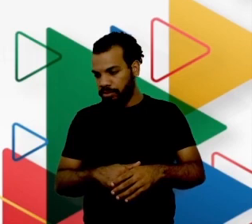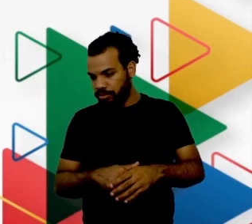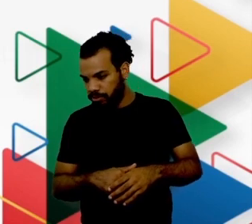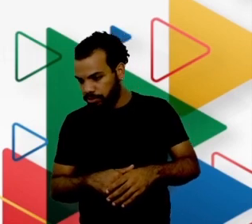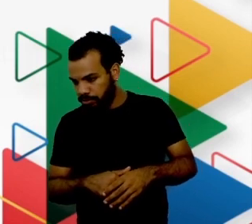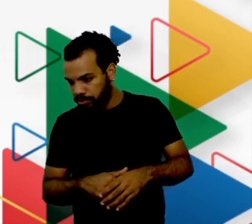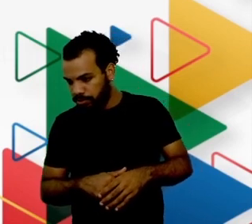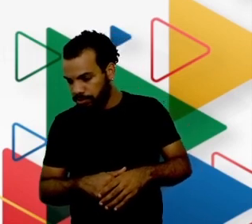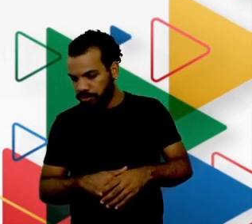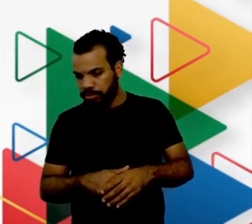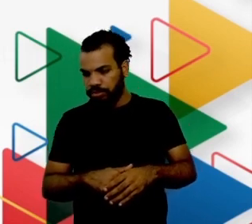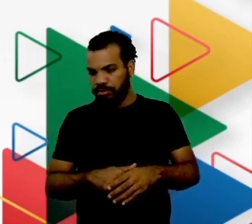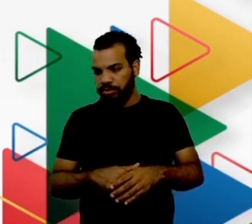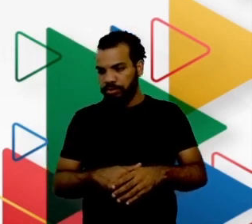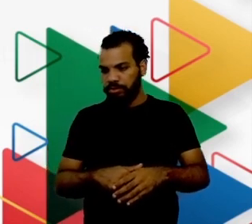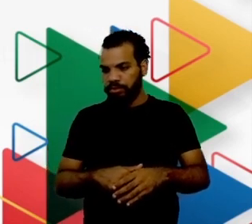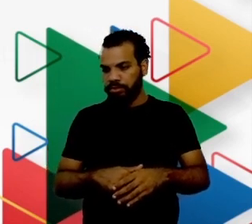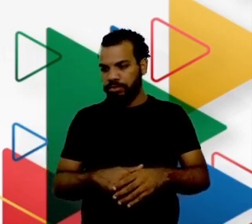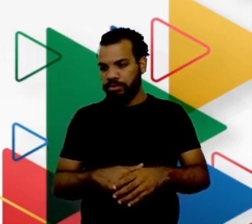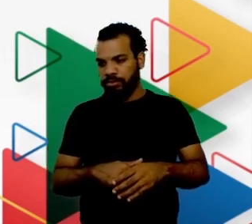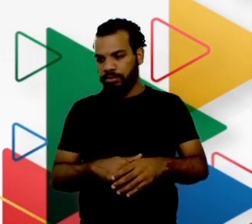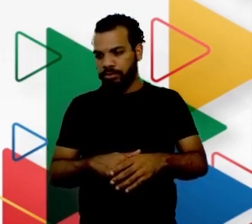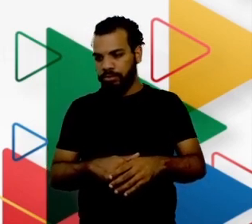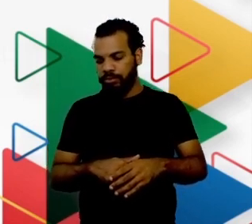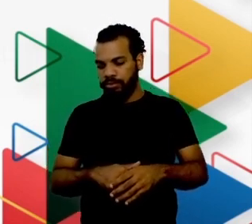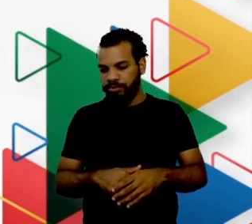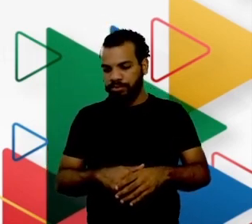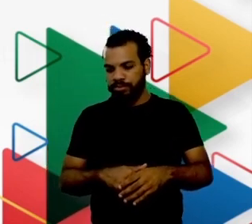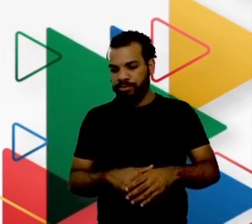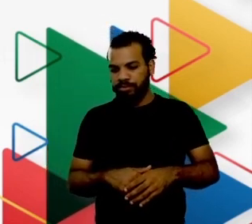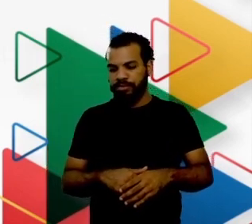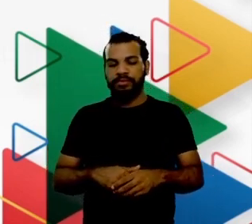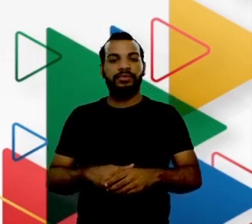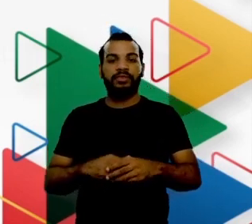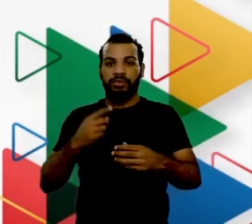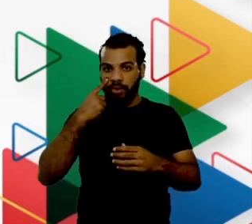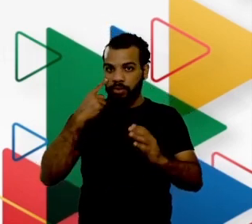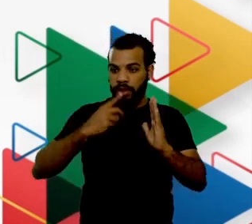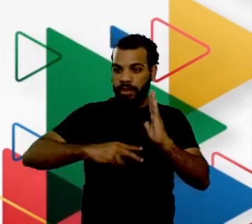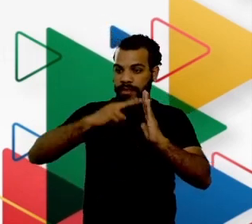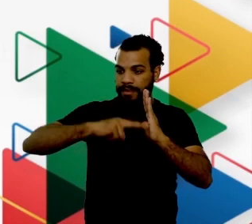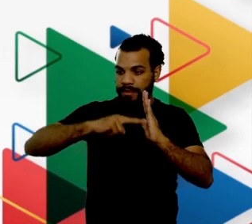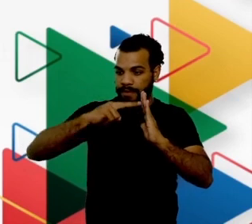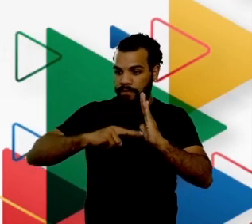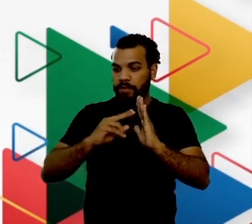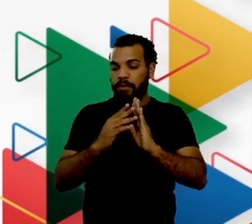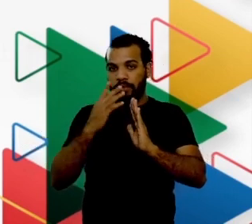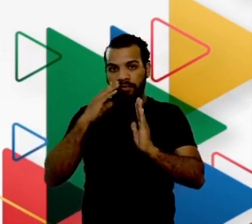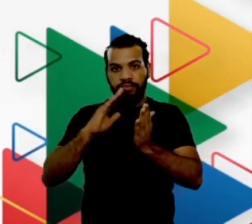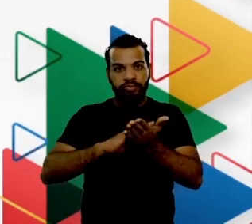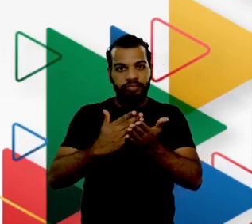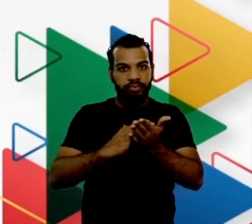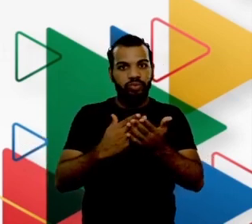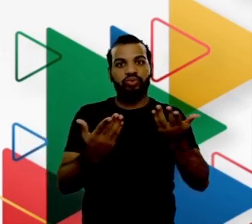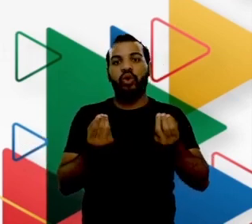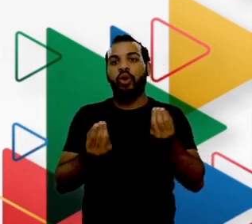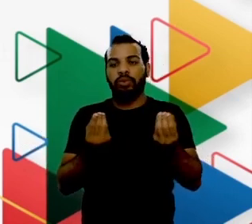ler para a gente interpretar e a gente saber qual fórmula vai usar.